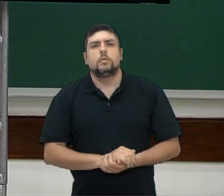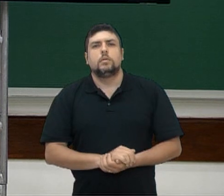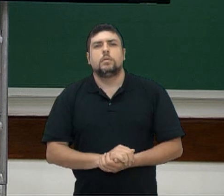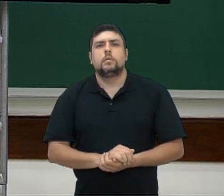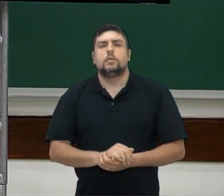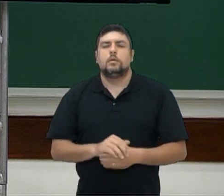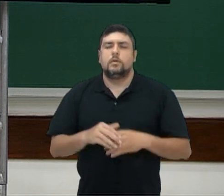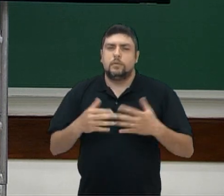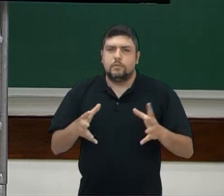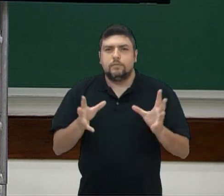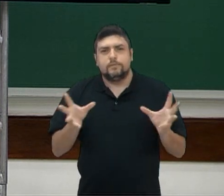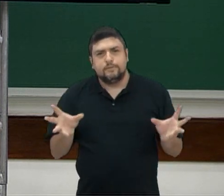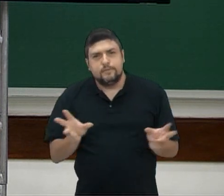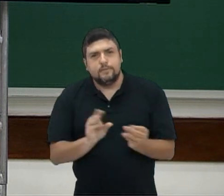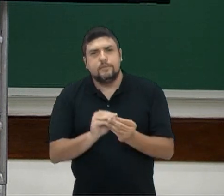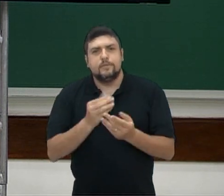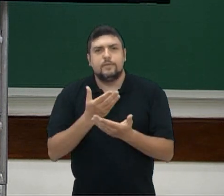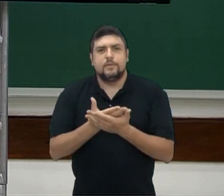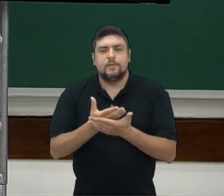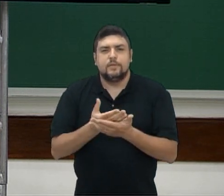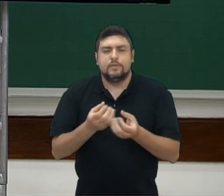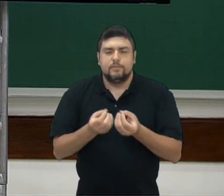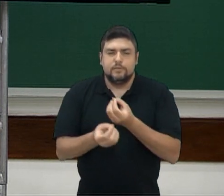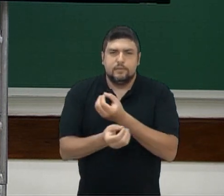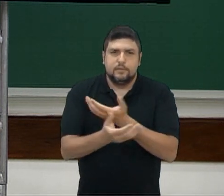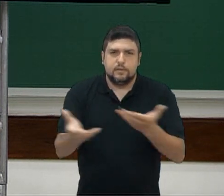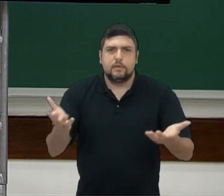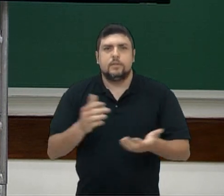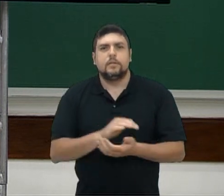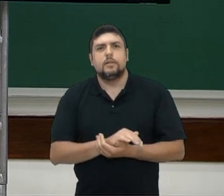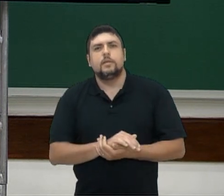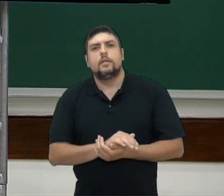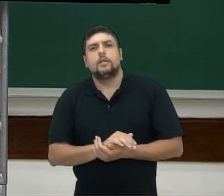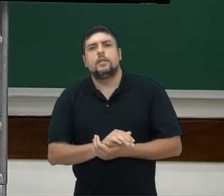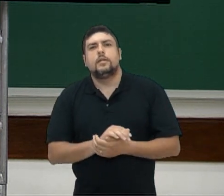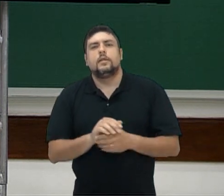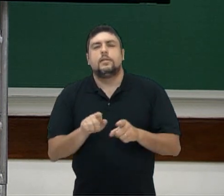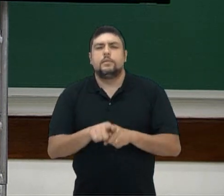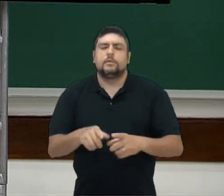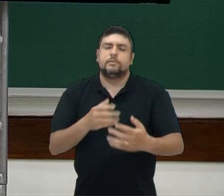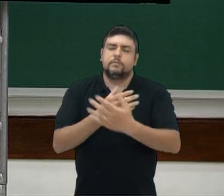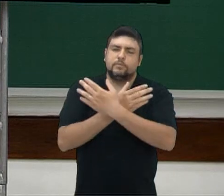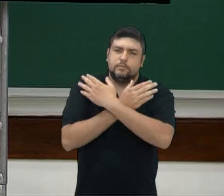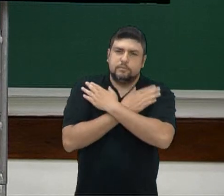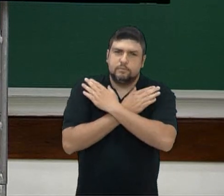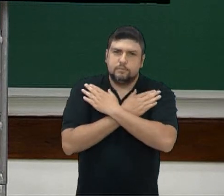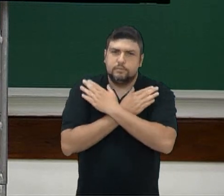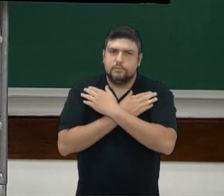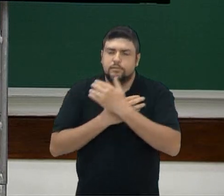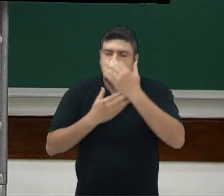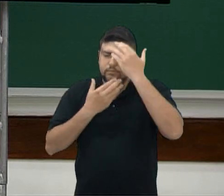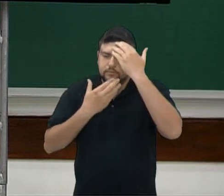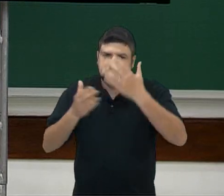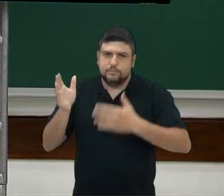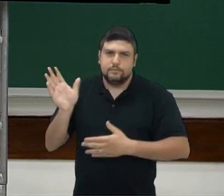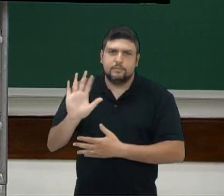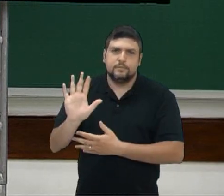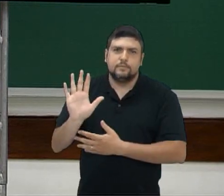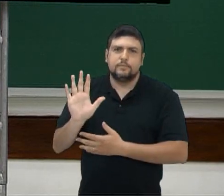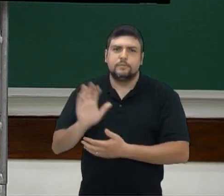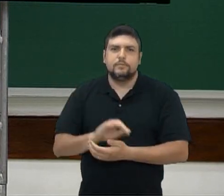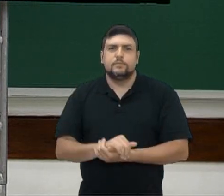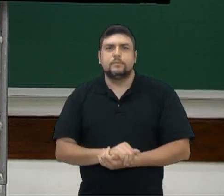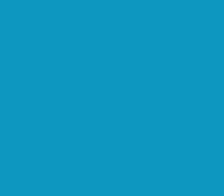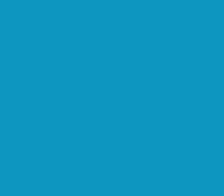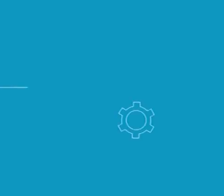Então, era esse o contexto que eu queria trabalhar ao longo dessa aula. Então, um grande abraço e nos vemos na próxima aula.